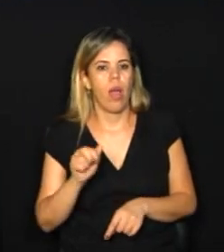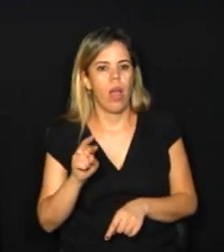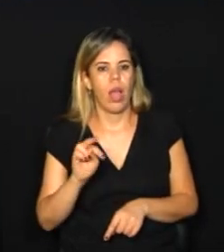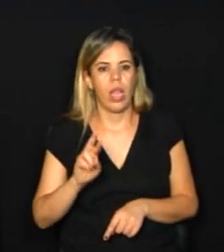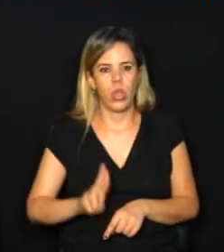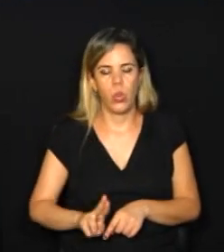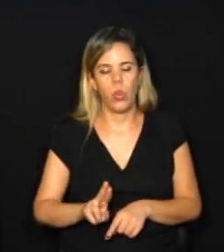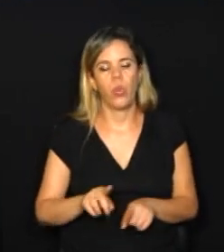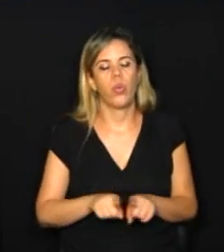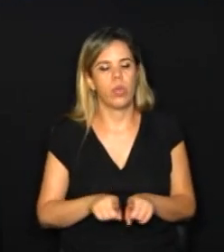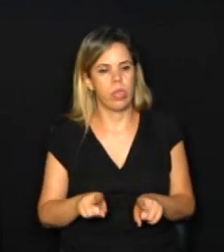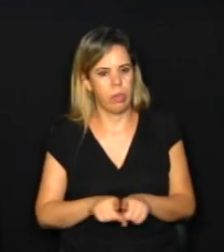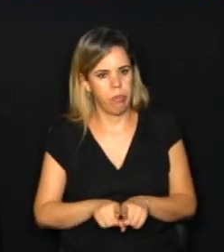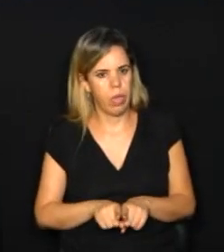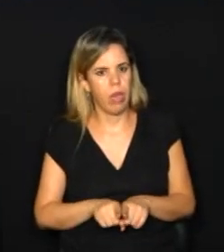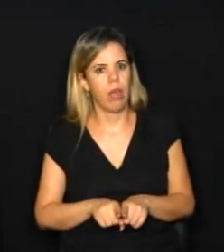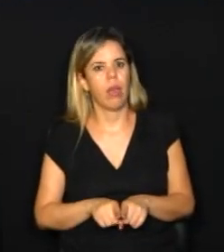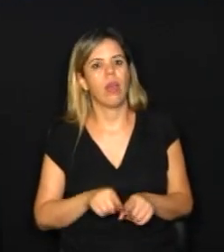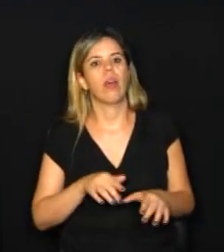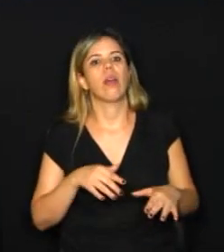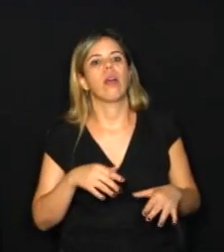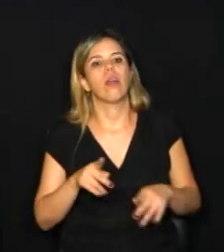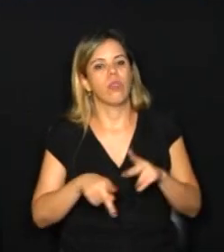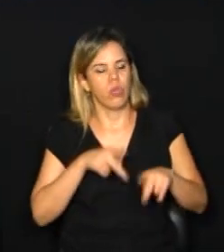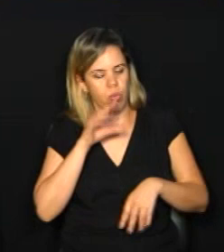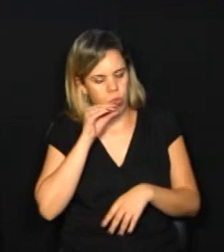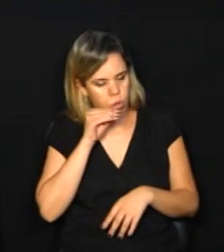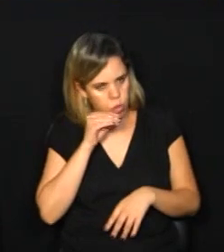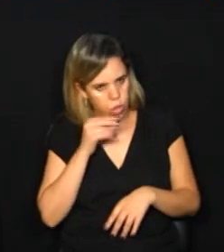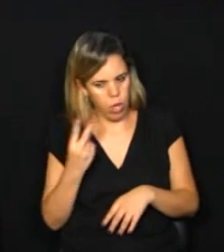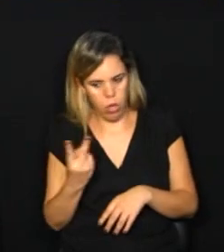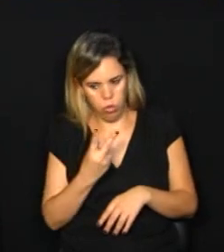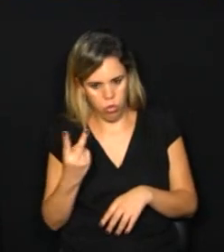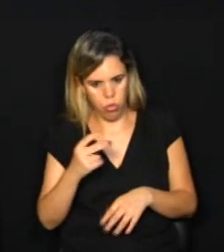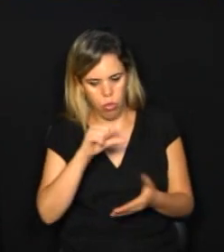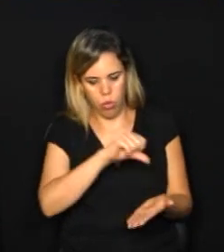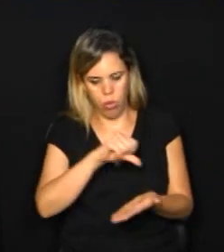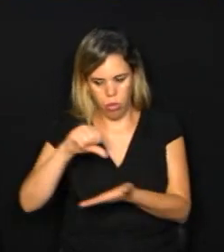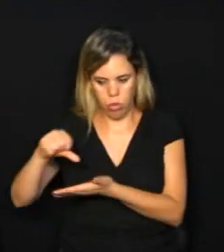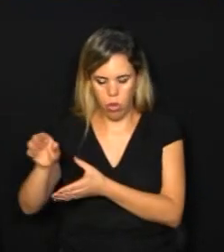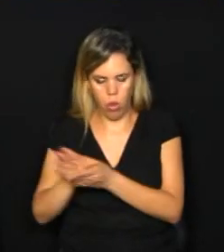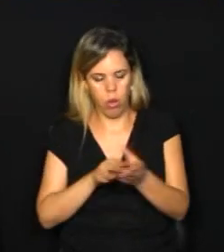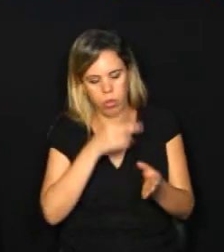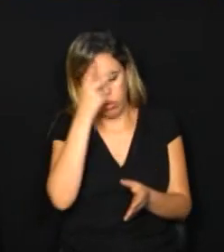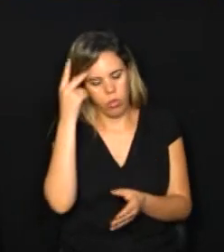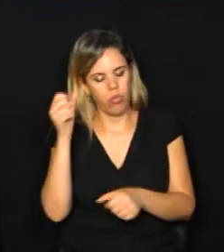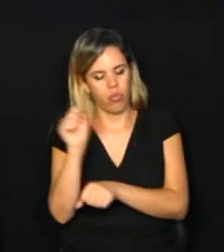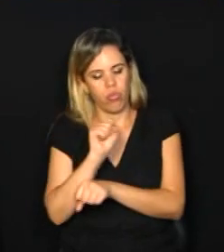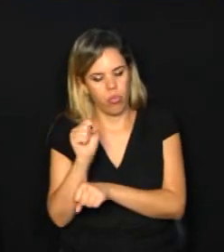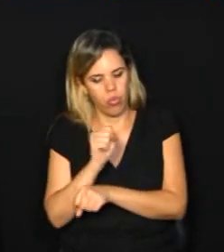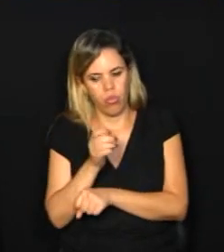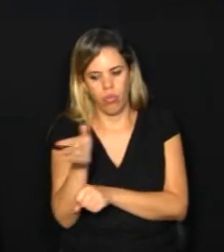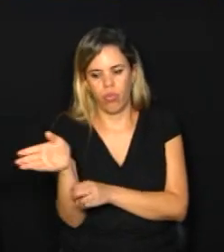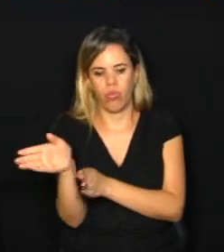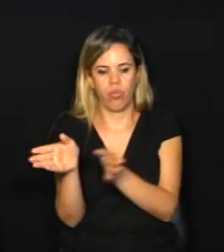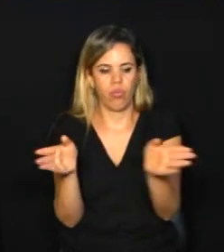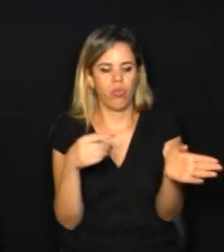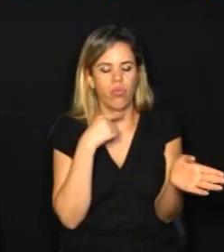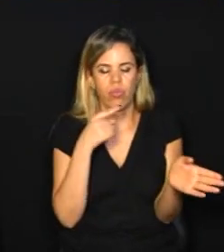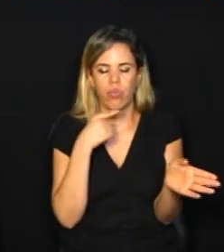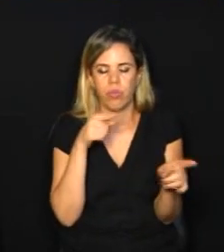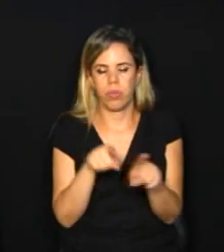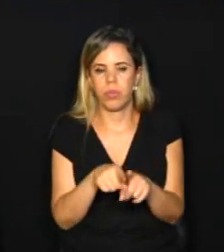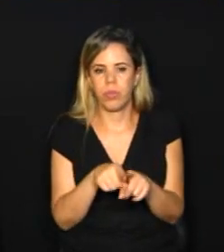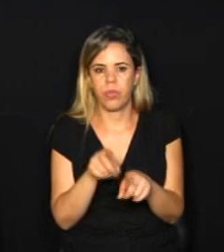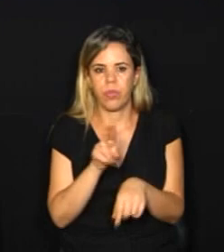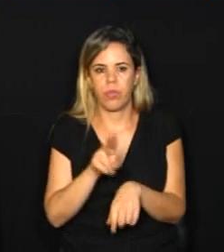qualquer forma, agentes de mobilidade urbana estão nos dois locais orientando os motoristas e qualquer dúvida também você